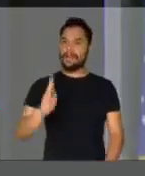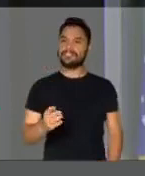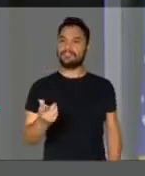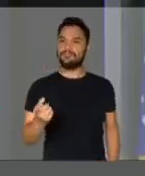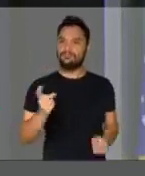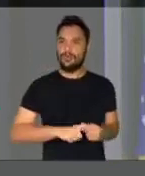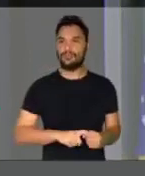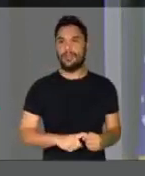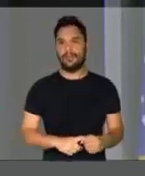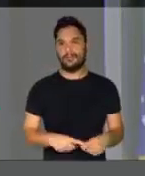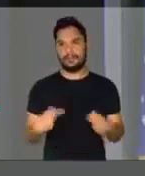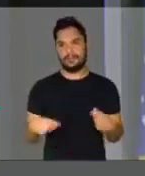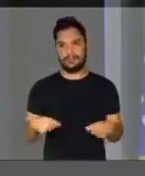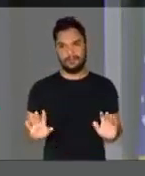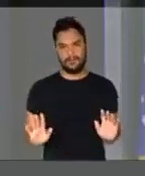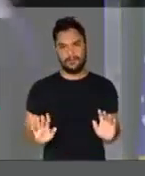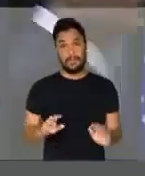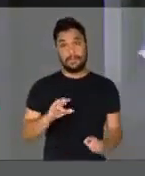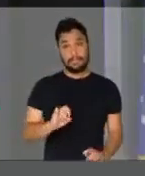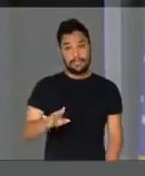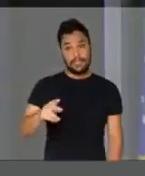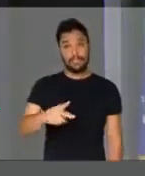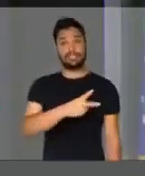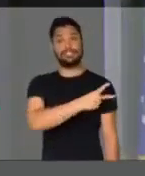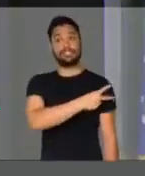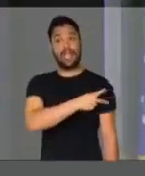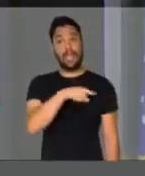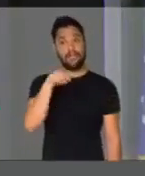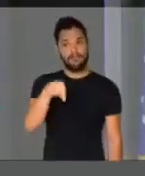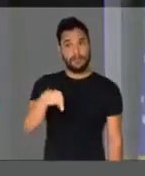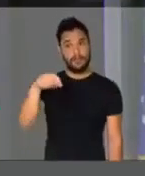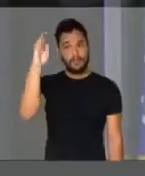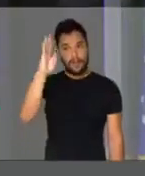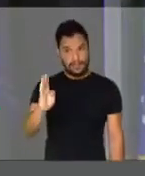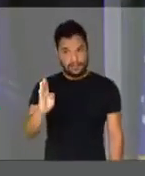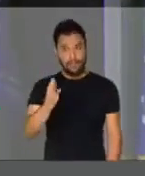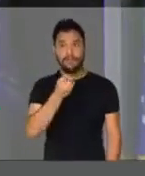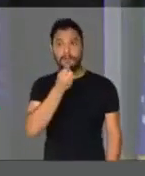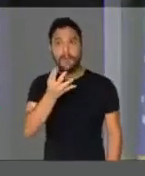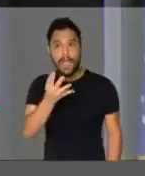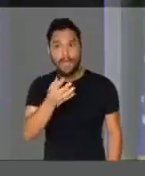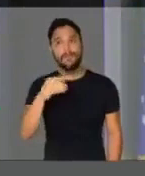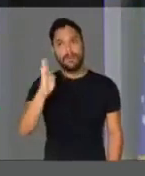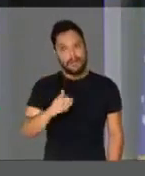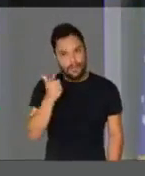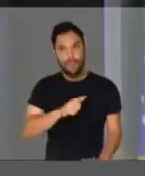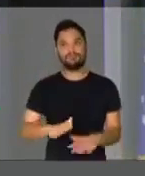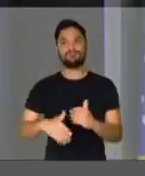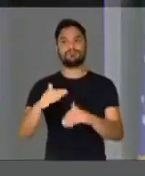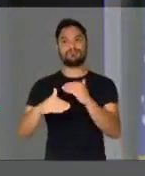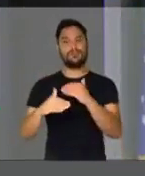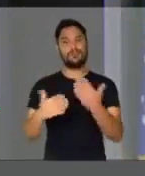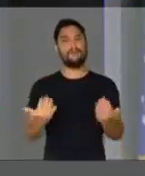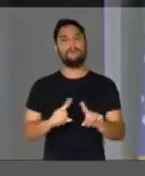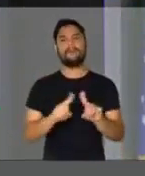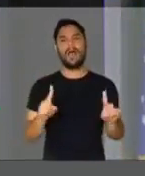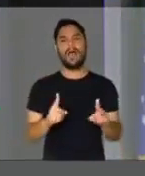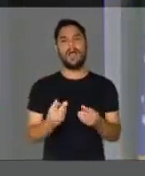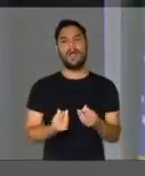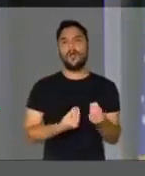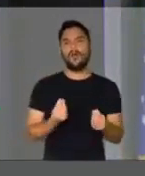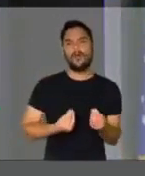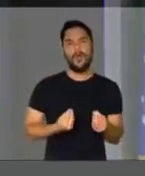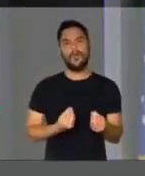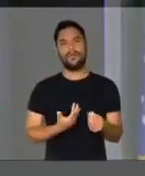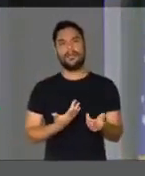desenvolvimento. Se o comandante desse trem guiá-lo bem, o país vai bem. Mas para isso, não precisamos nos comprometer